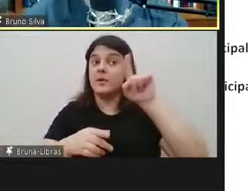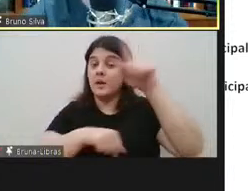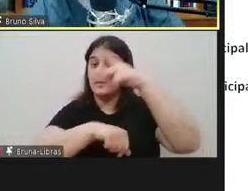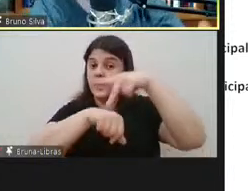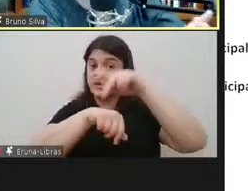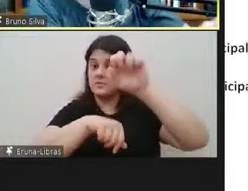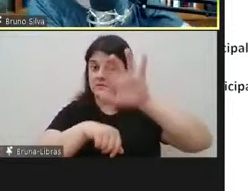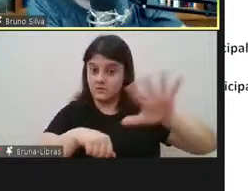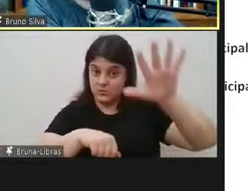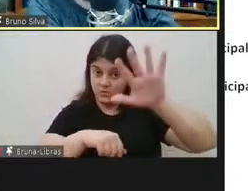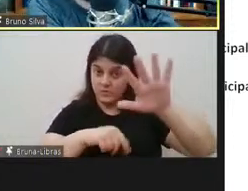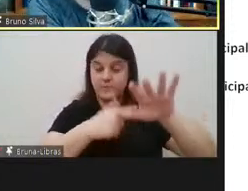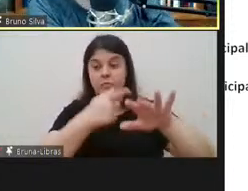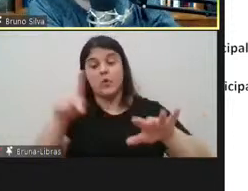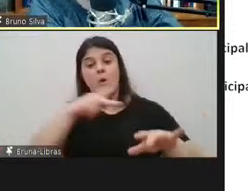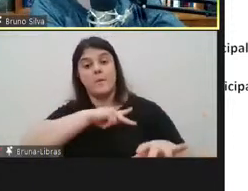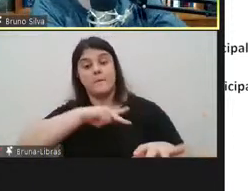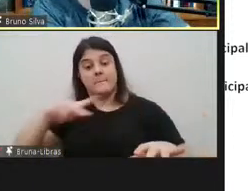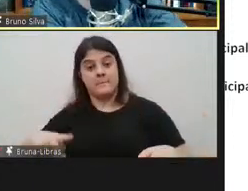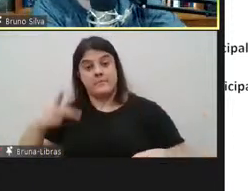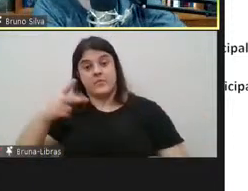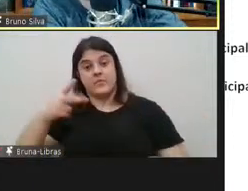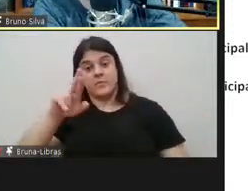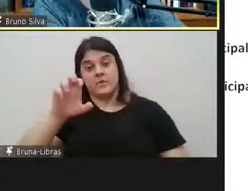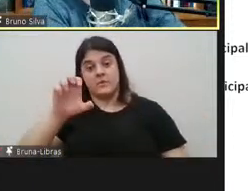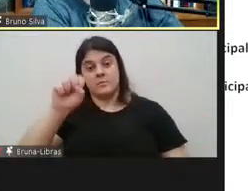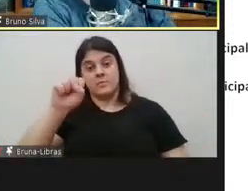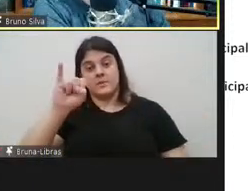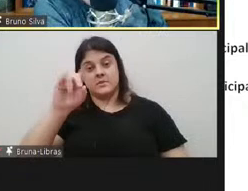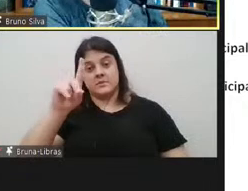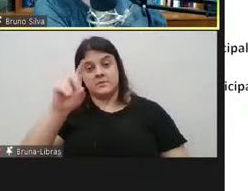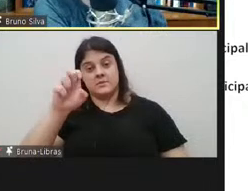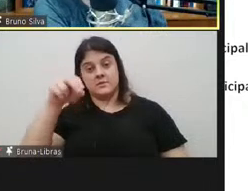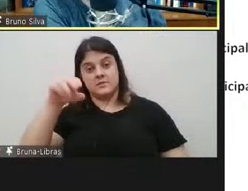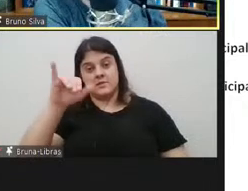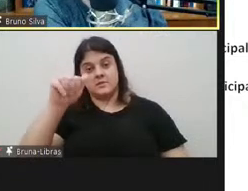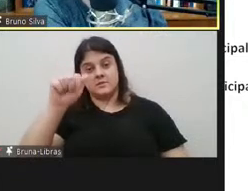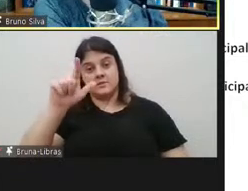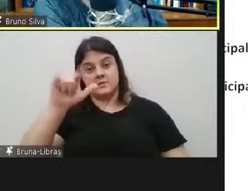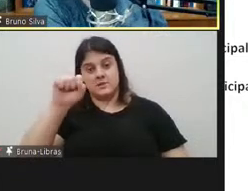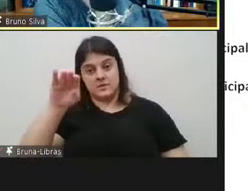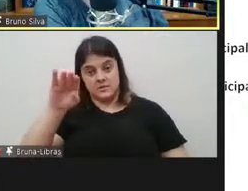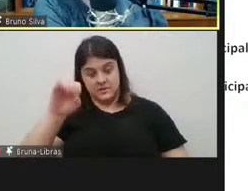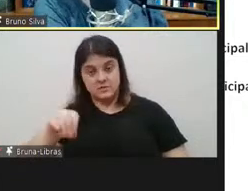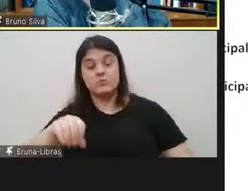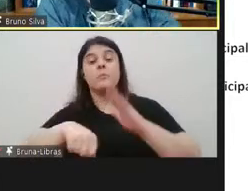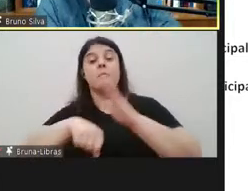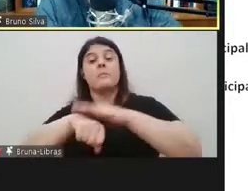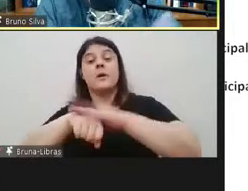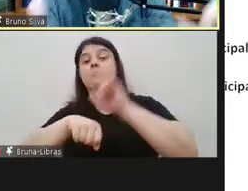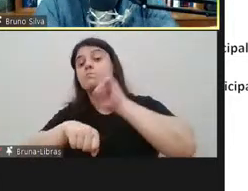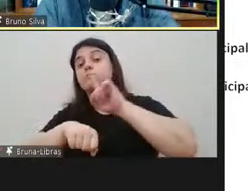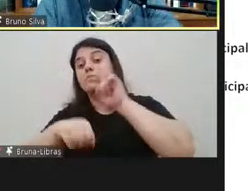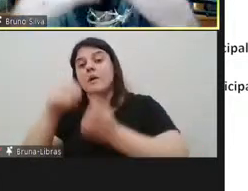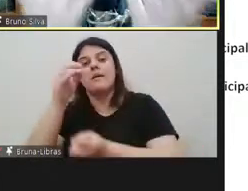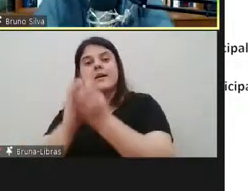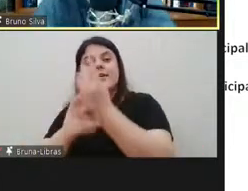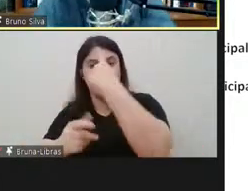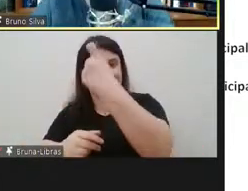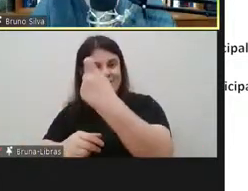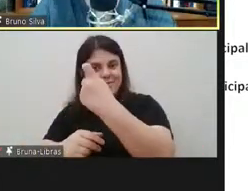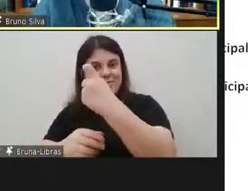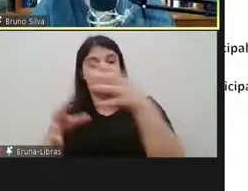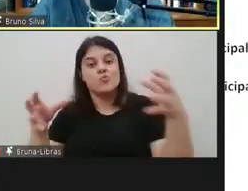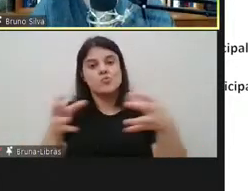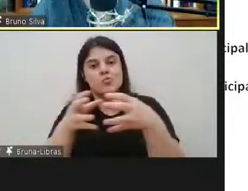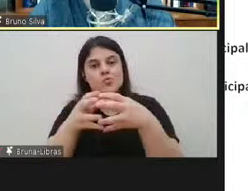naqueles países já o presidencialismo ele foi literalmente inventado pelos pais fundadores né ele foi inventado pelos chamados